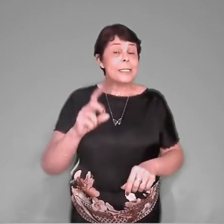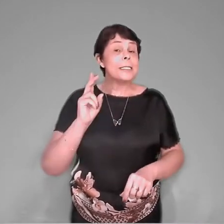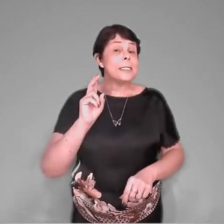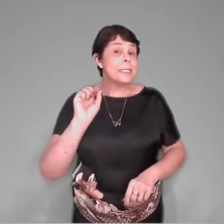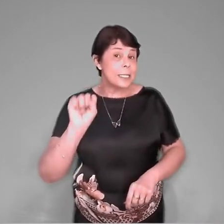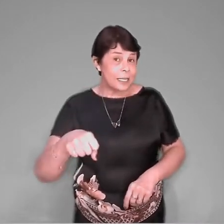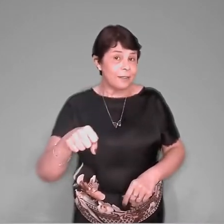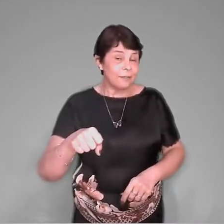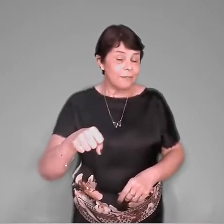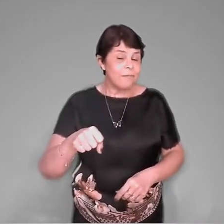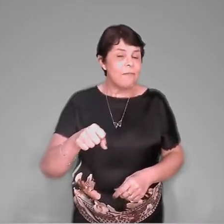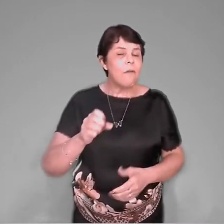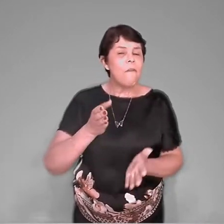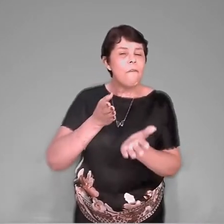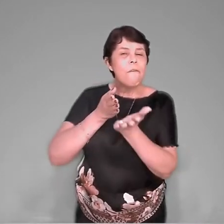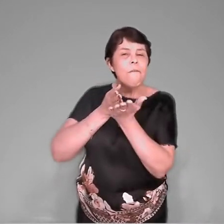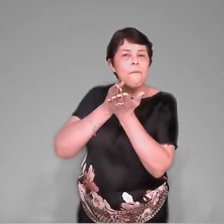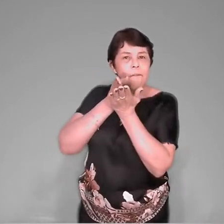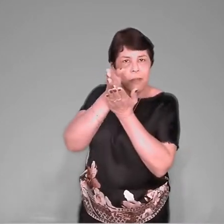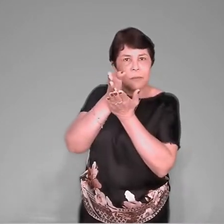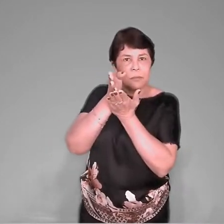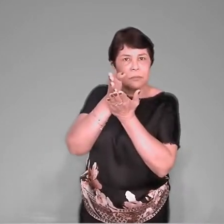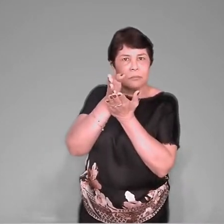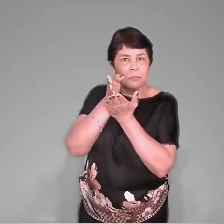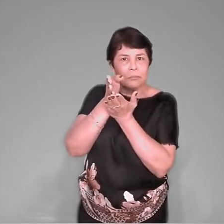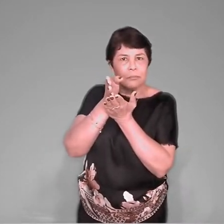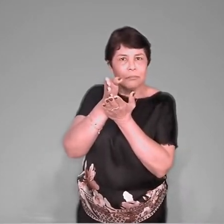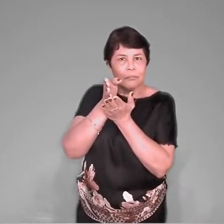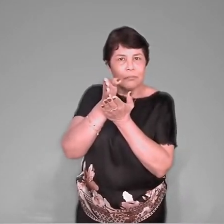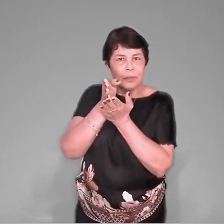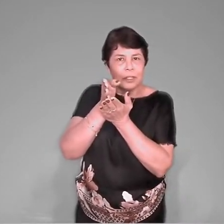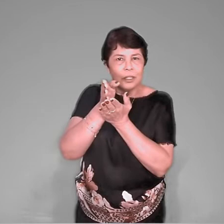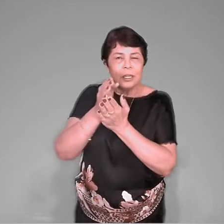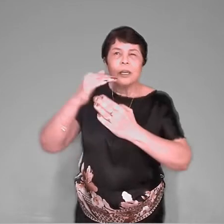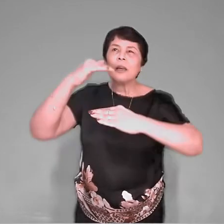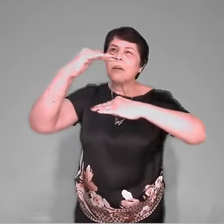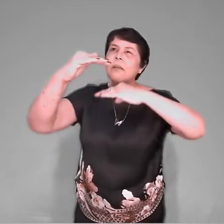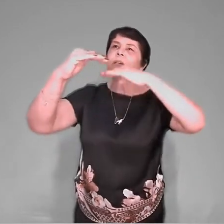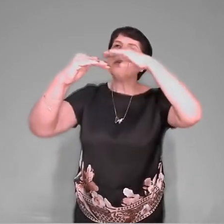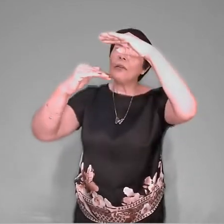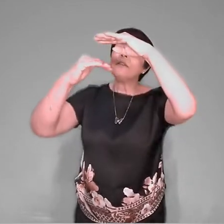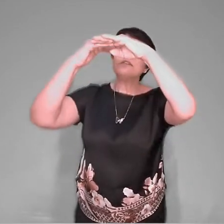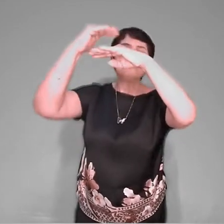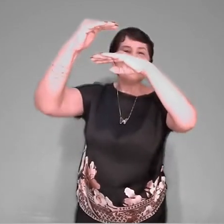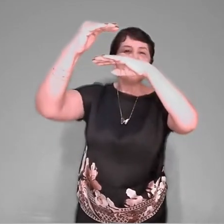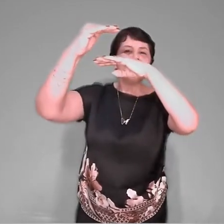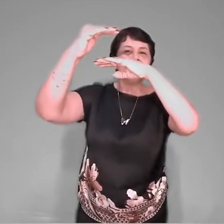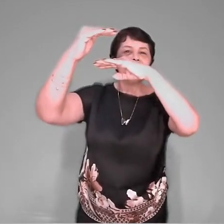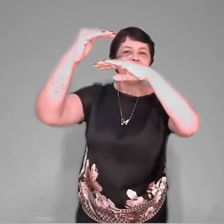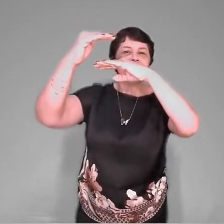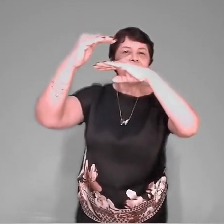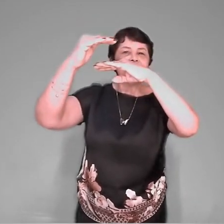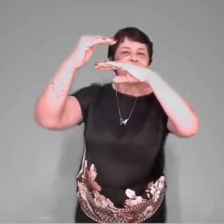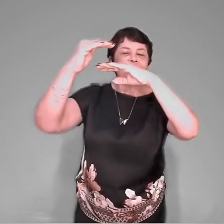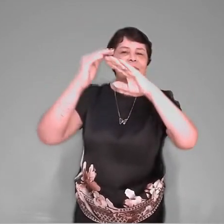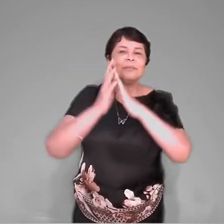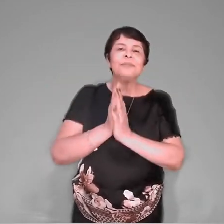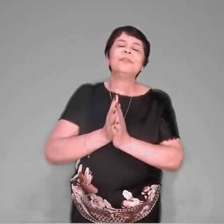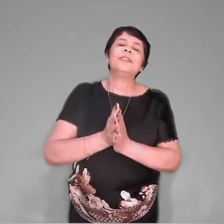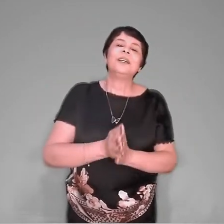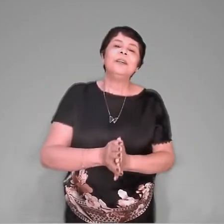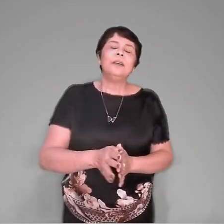um exercendo as suas funções dentro desses tijolos espirituais, dentro de uma